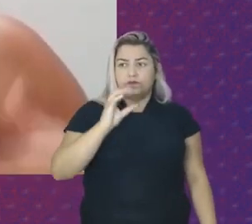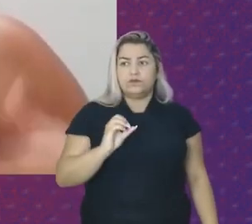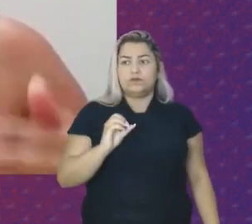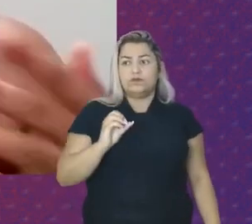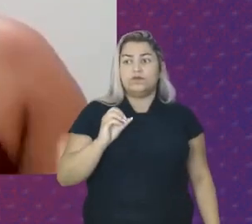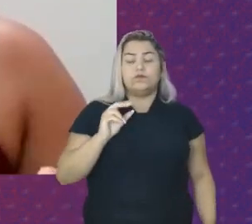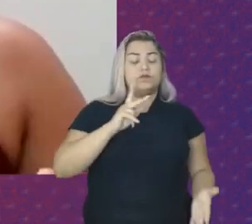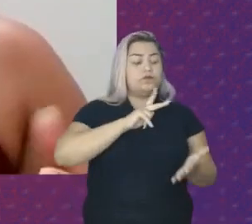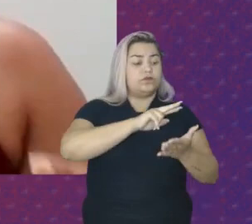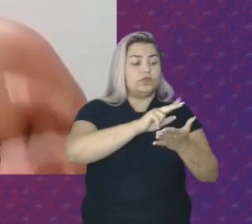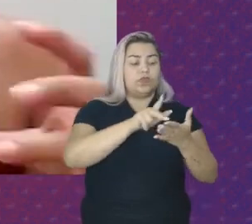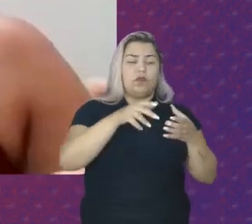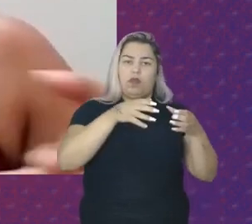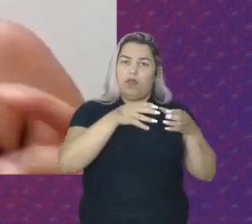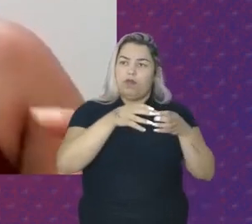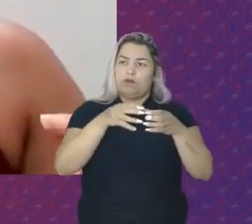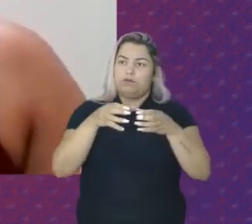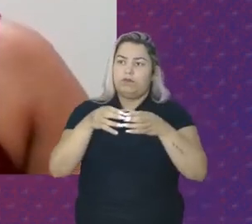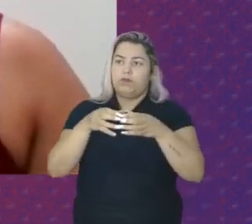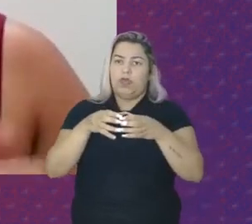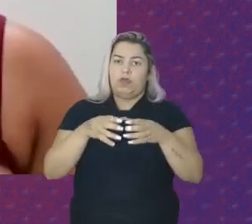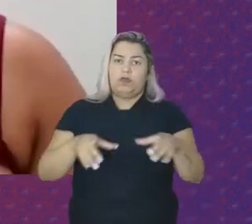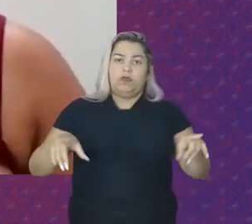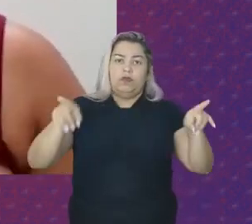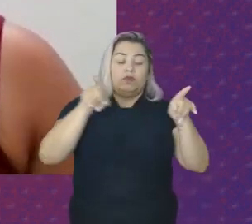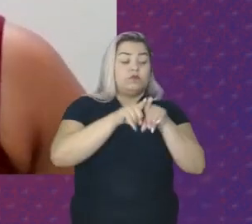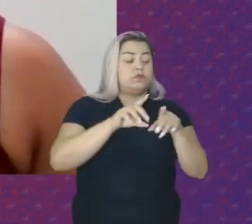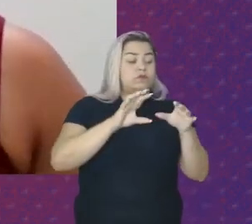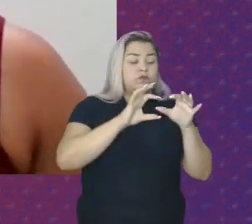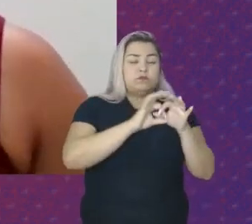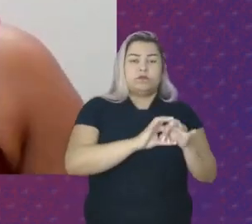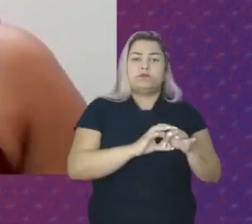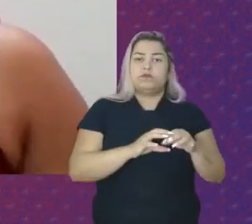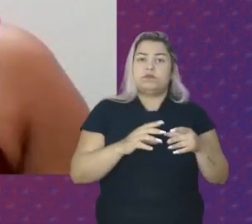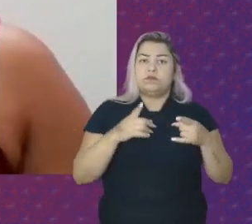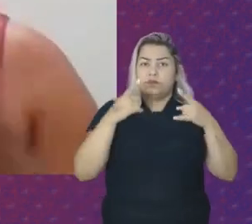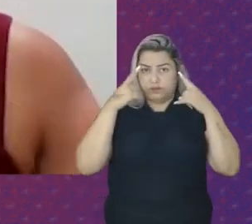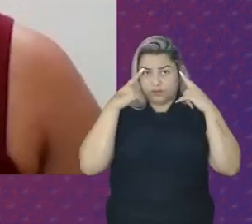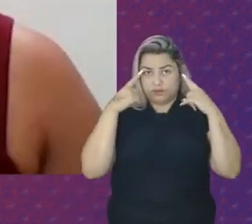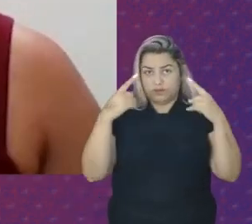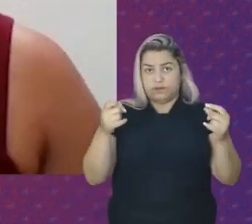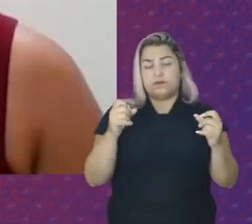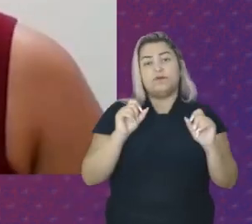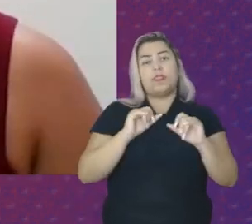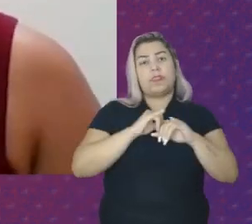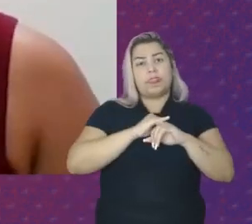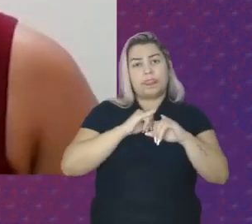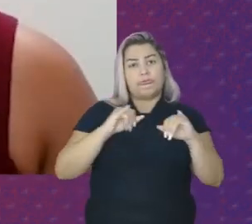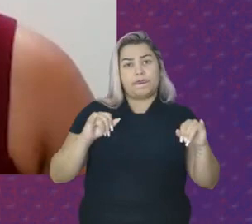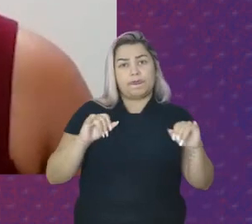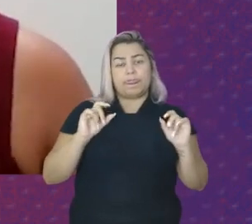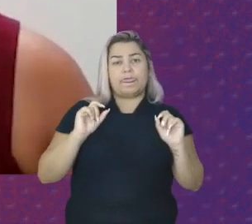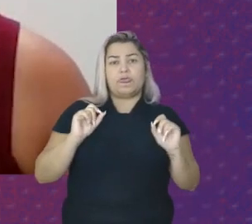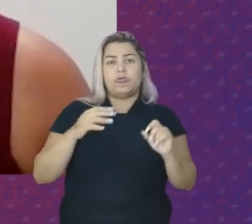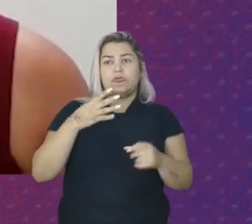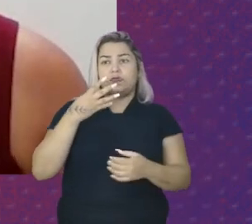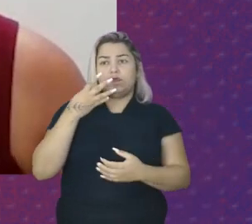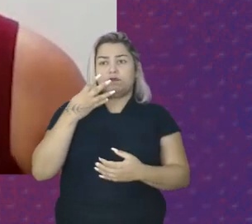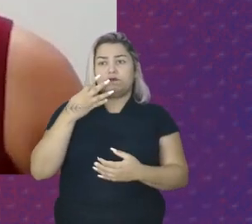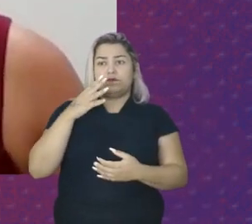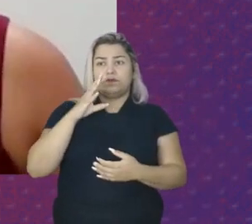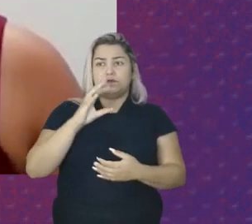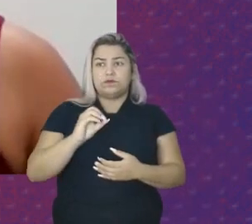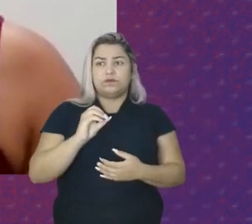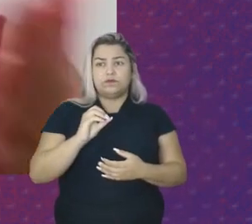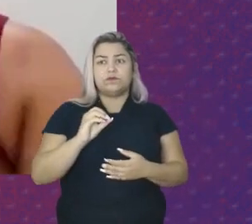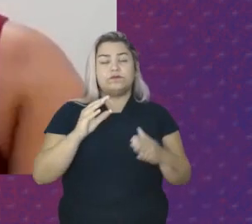uma série de pacotes, né, em parceria para o enfrentamento à violência, dentre elas o anúncio da construção de 40 Casas